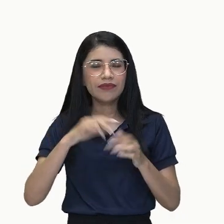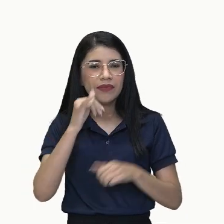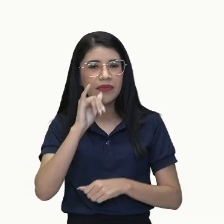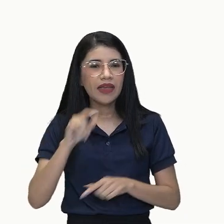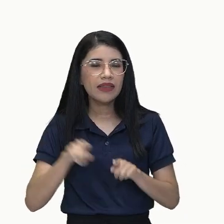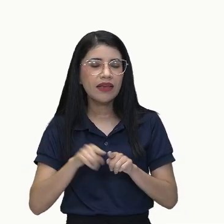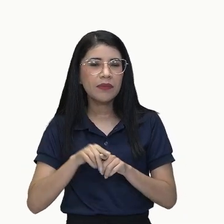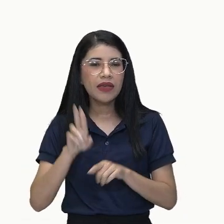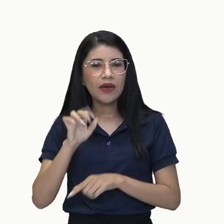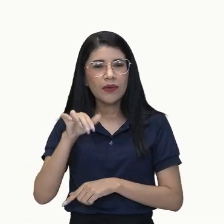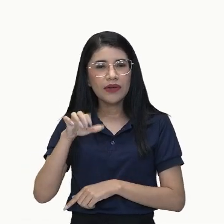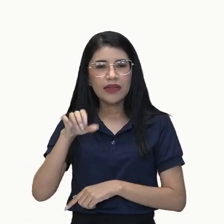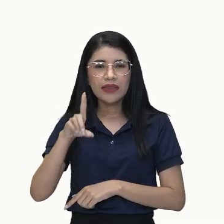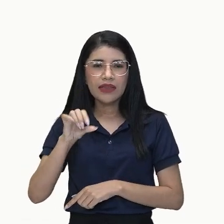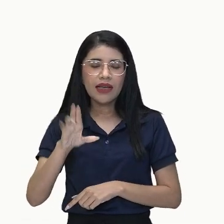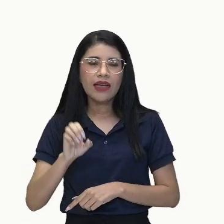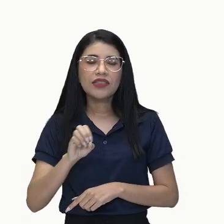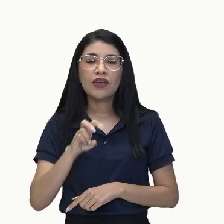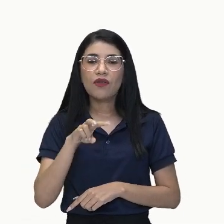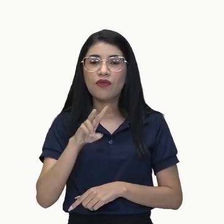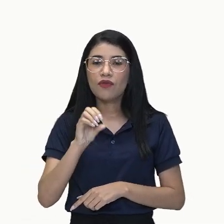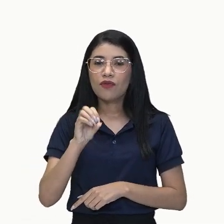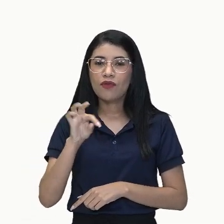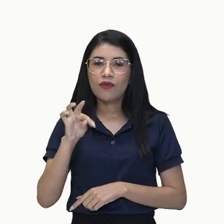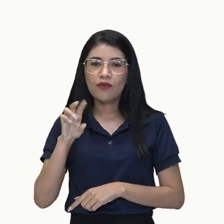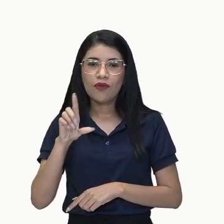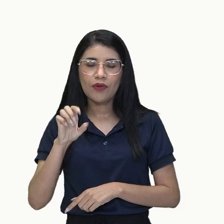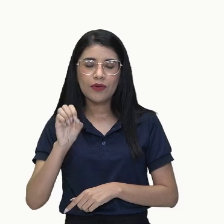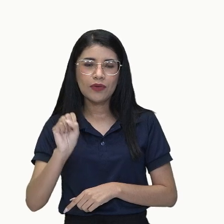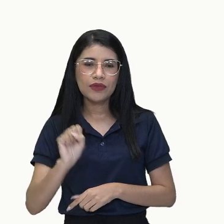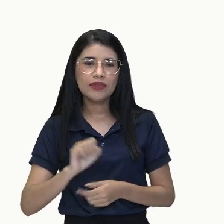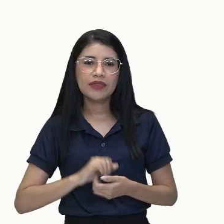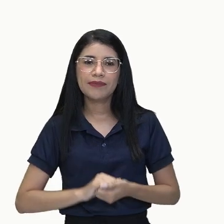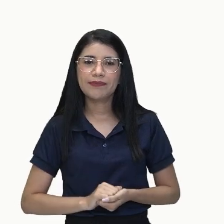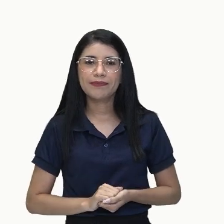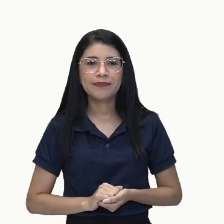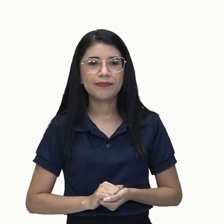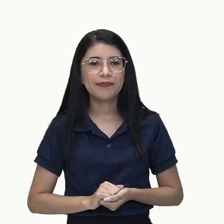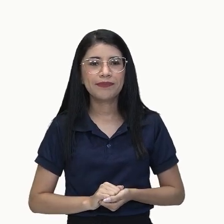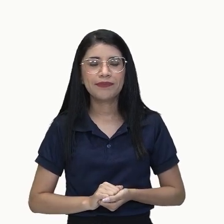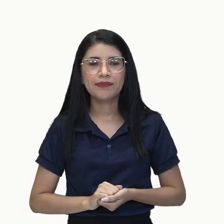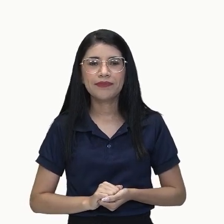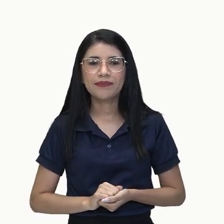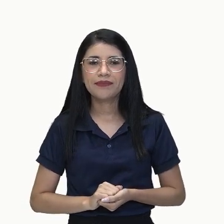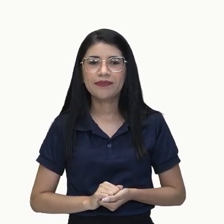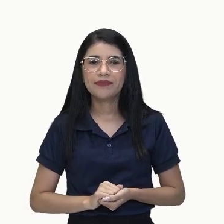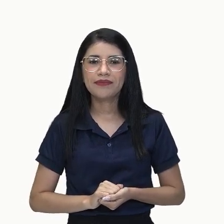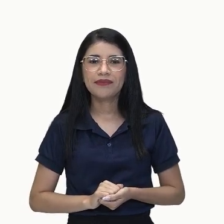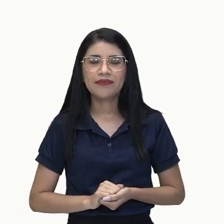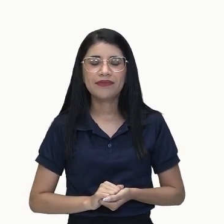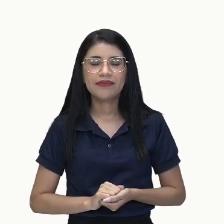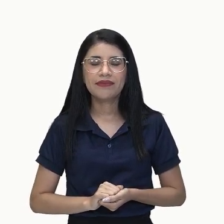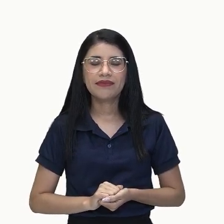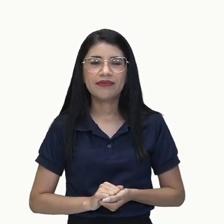unidade é o volts, e você tem aqui a tensão